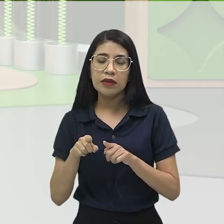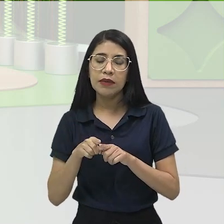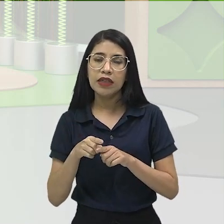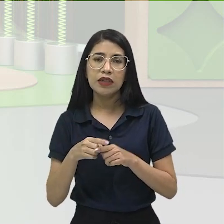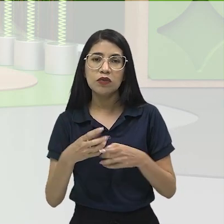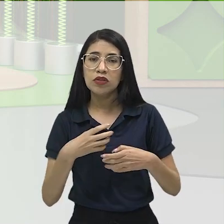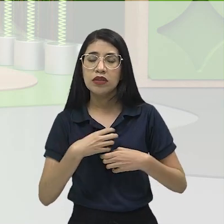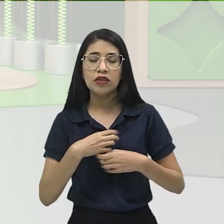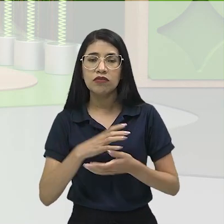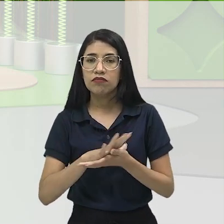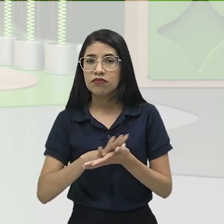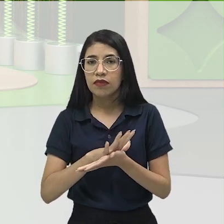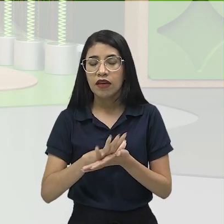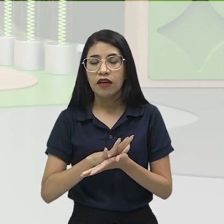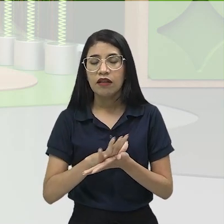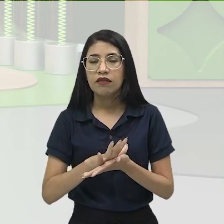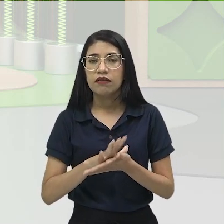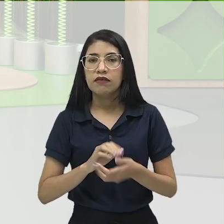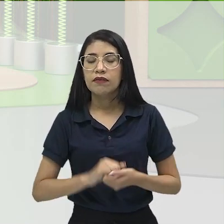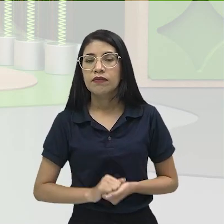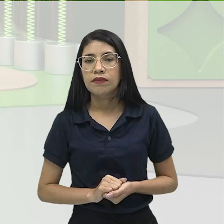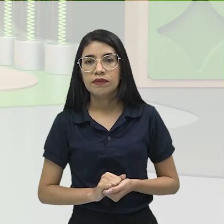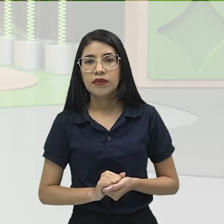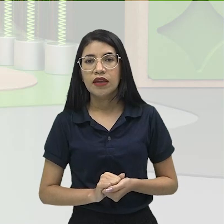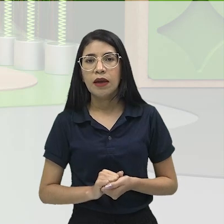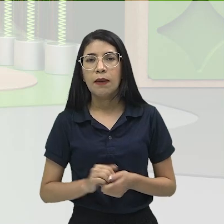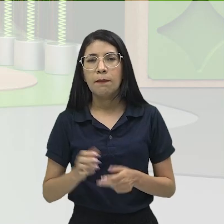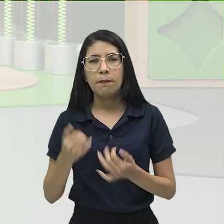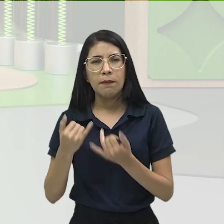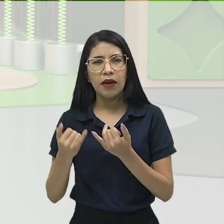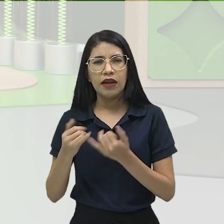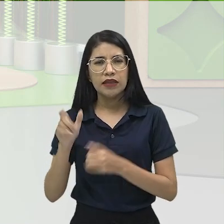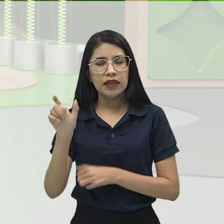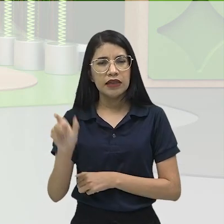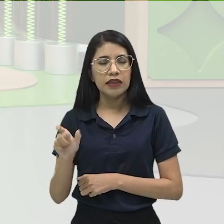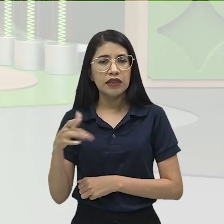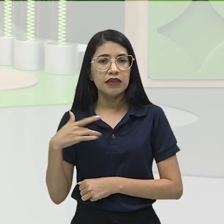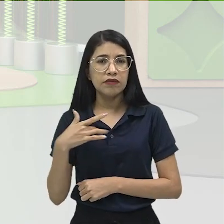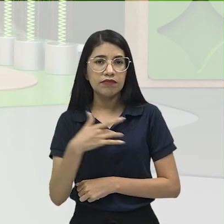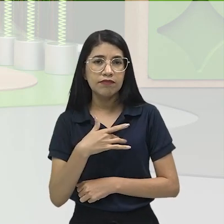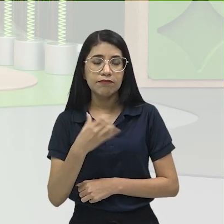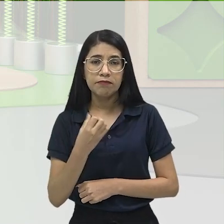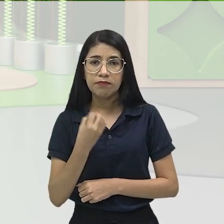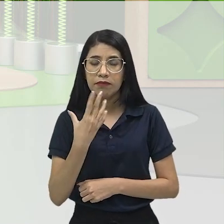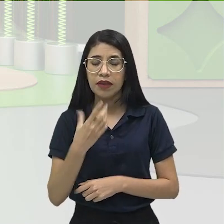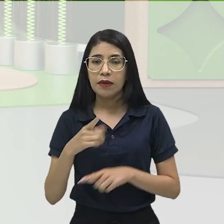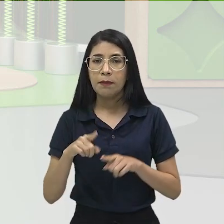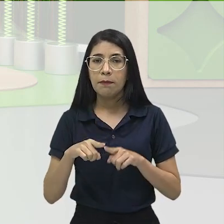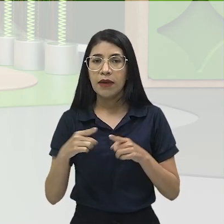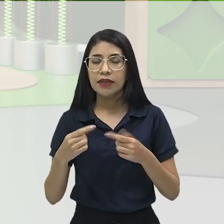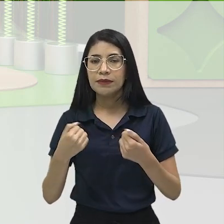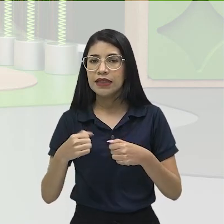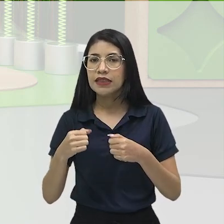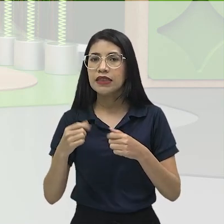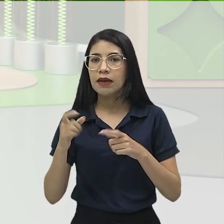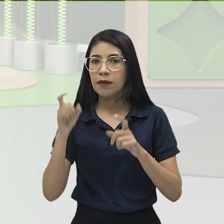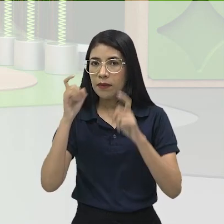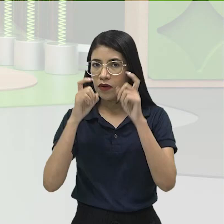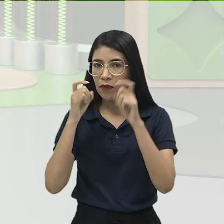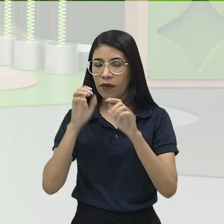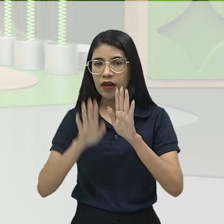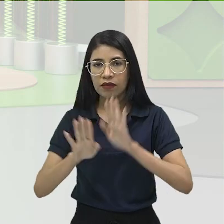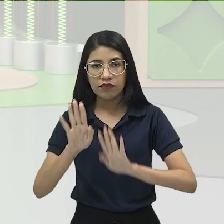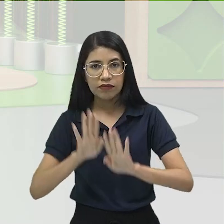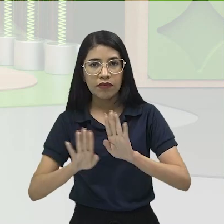apresentar sintoma nenhum, aparentemente ela vai estar saudável, mas por isso que a gente precisa ter essa preocupação, esse